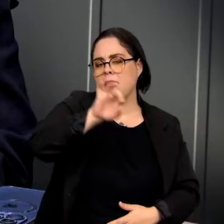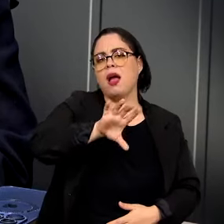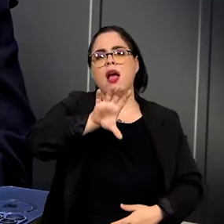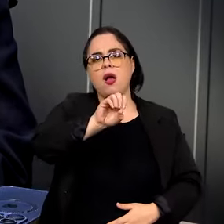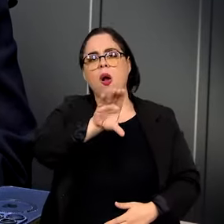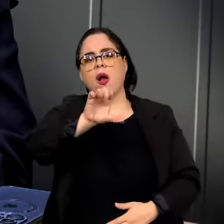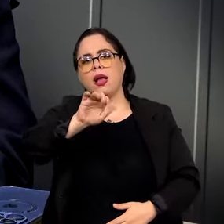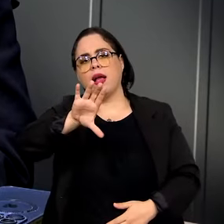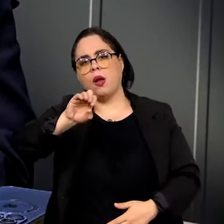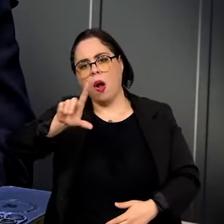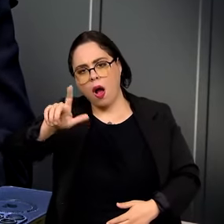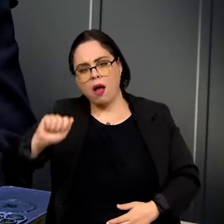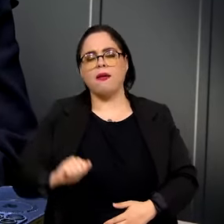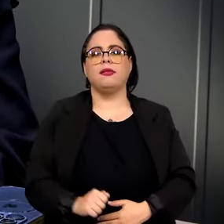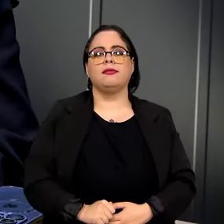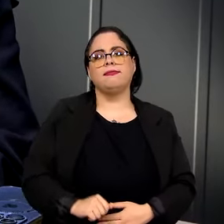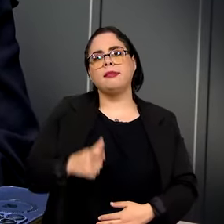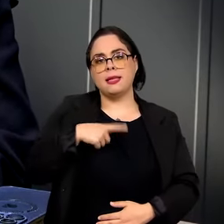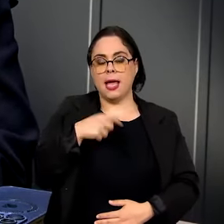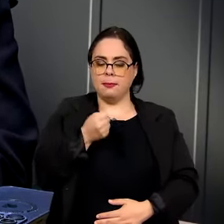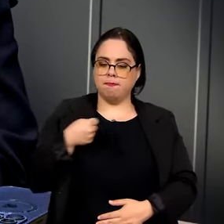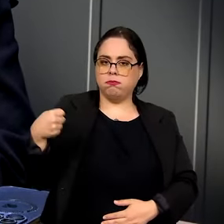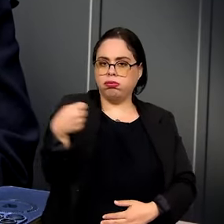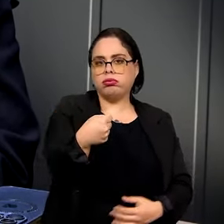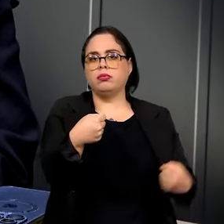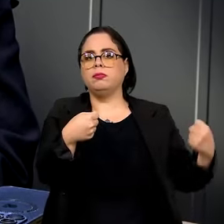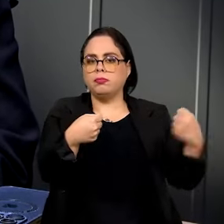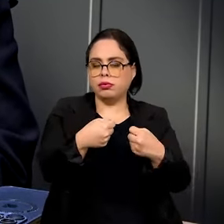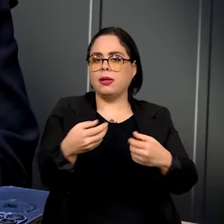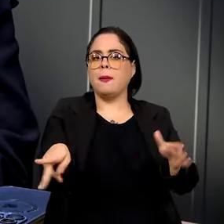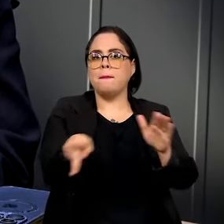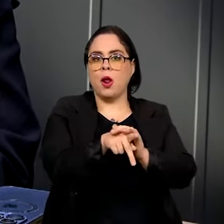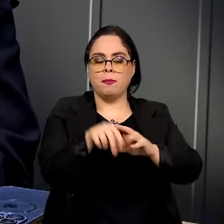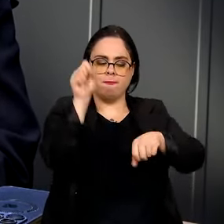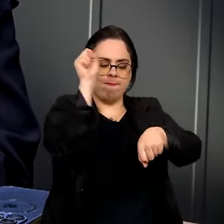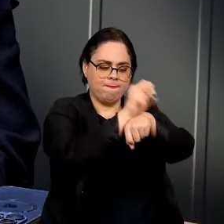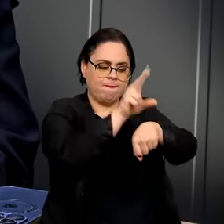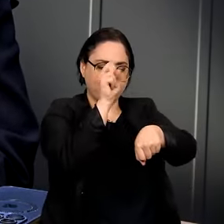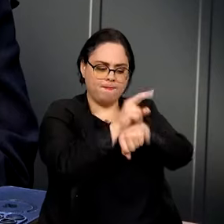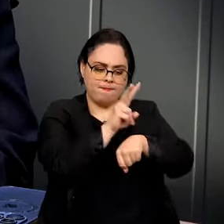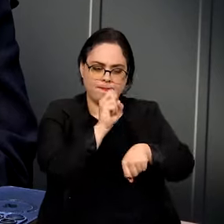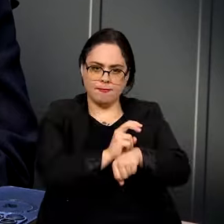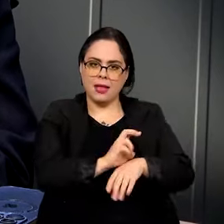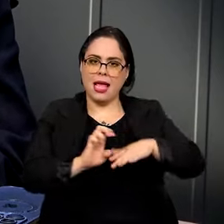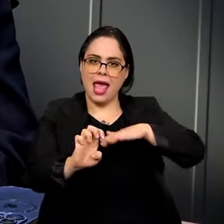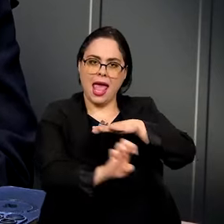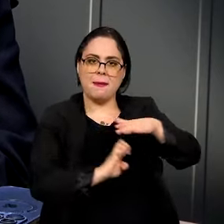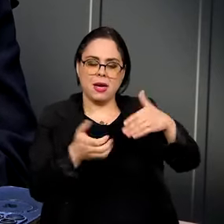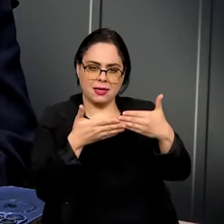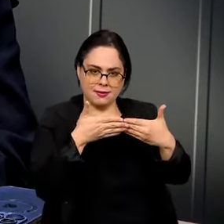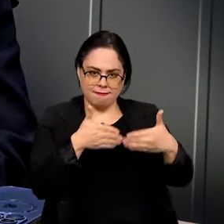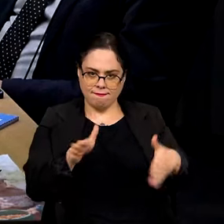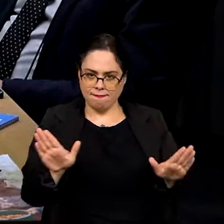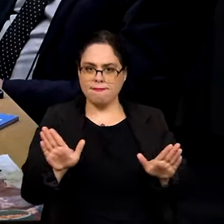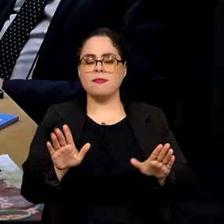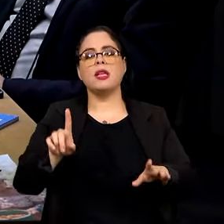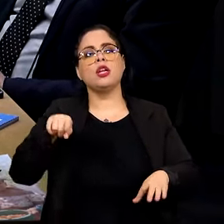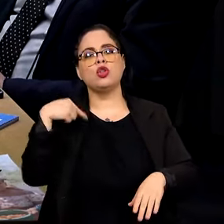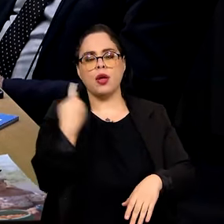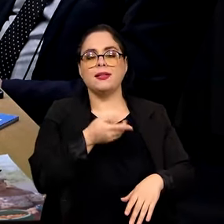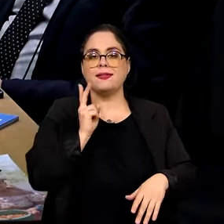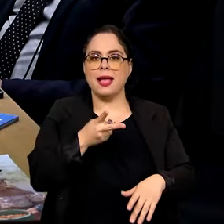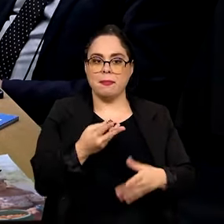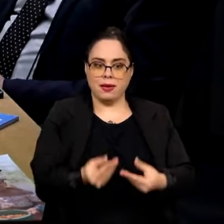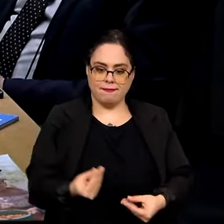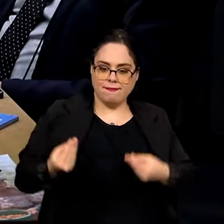como a coca-cola né que tem também colocado toda as vagas das empresas disponíveis e a